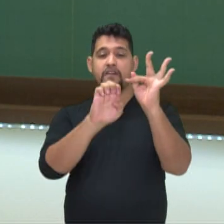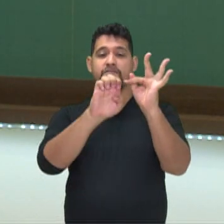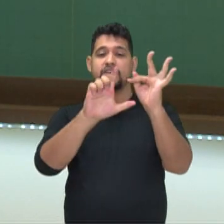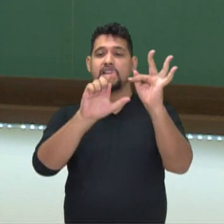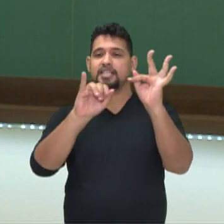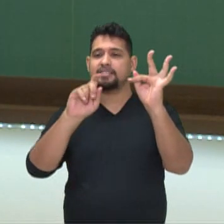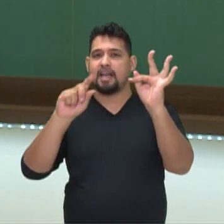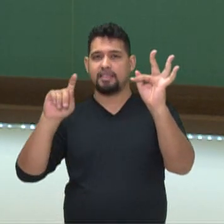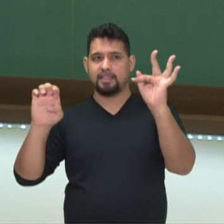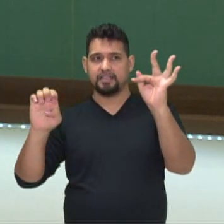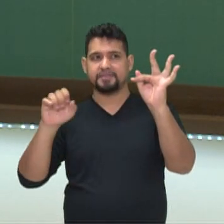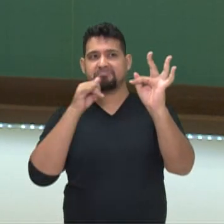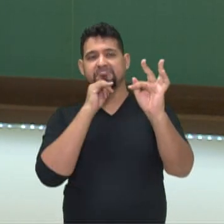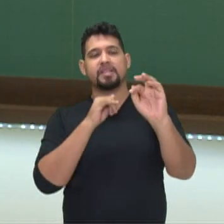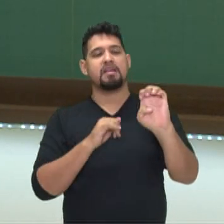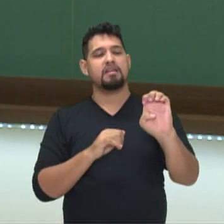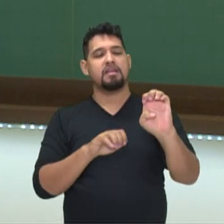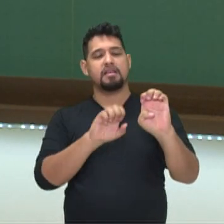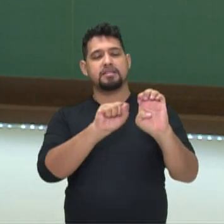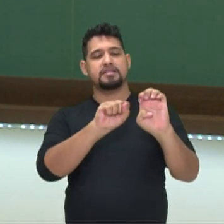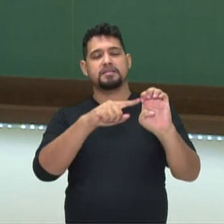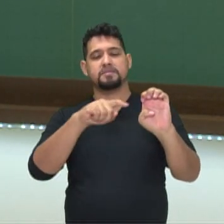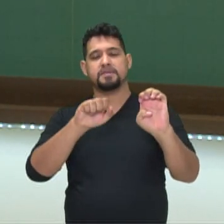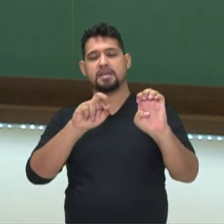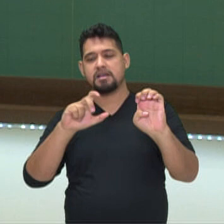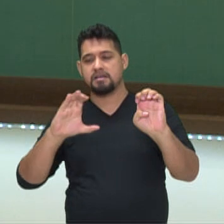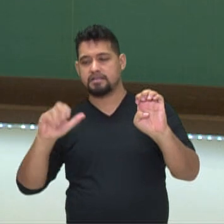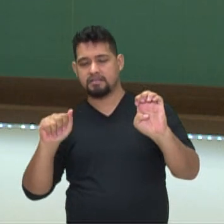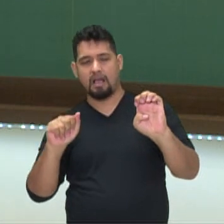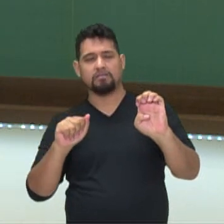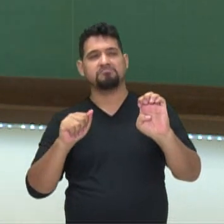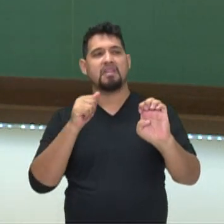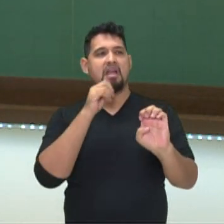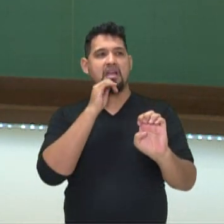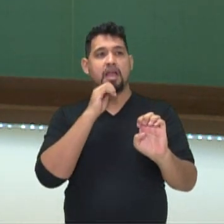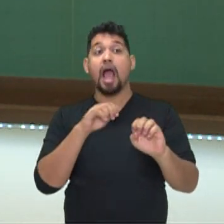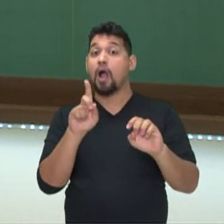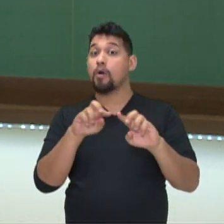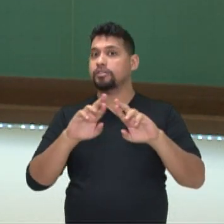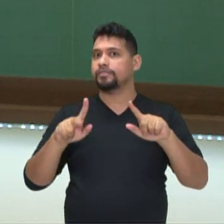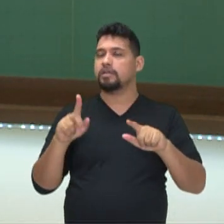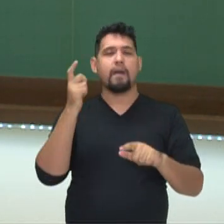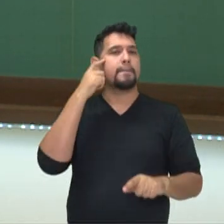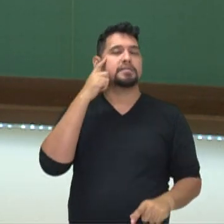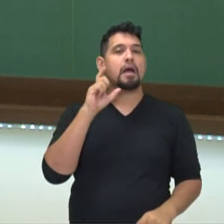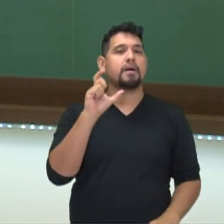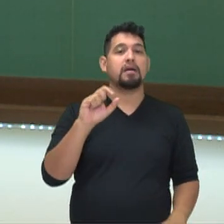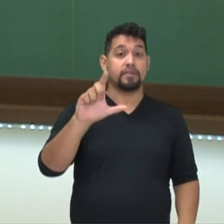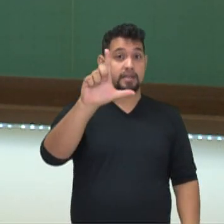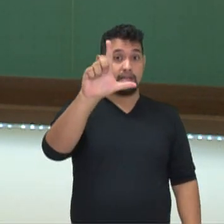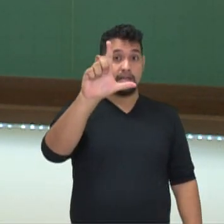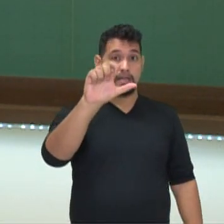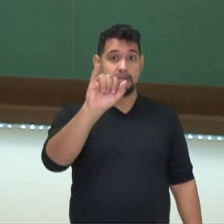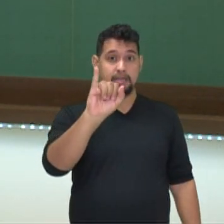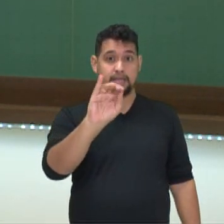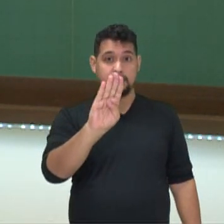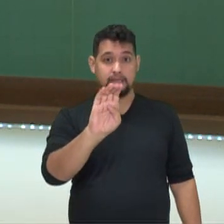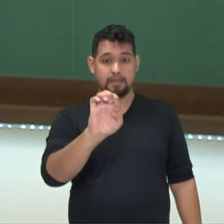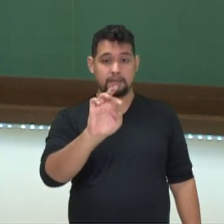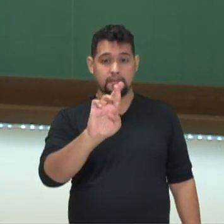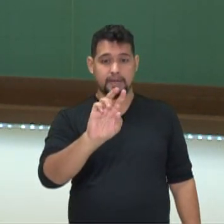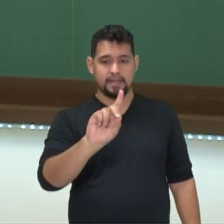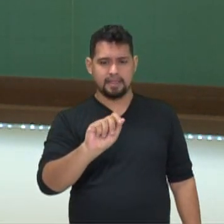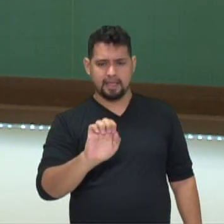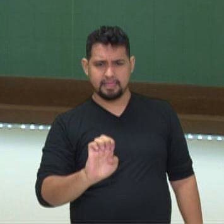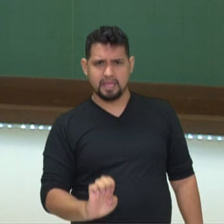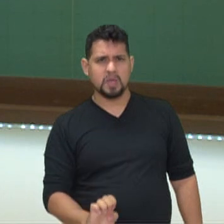colocado, por exemplo, aqui, liberdade, pode para lá, para cá. Você vai colocar, então, você vai pensar uma palavra para a letra L, e a letra